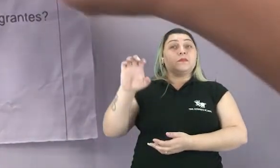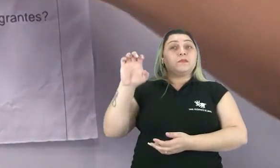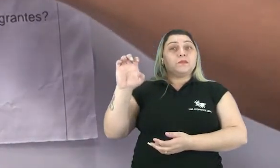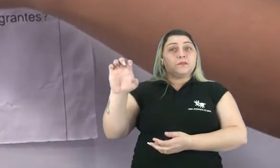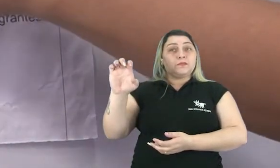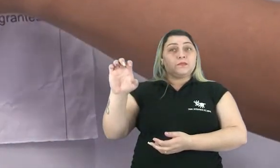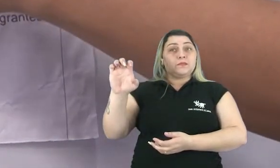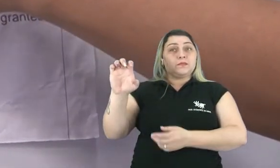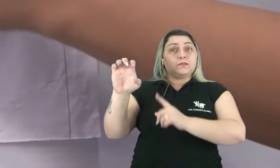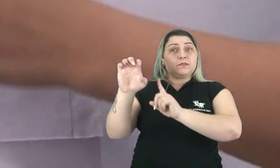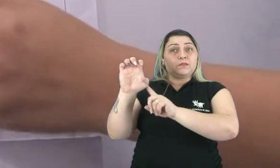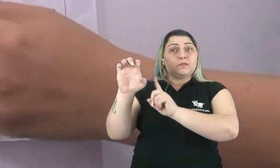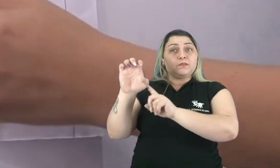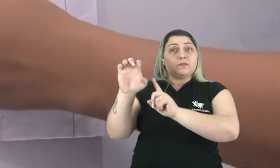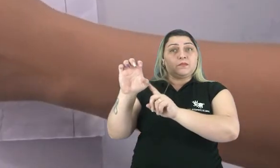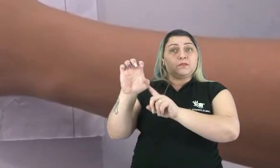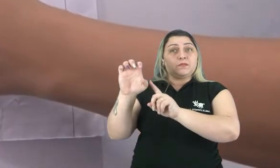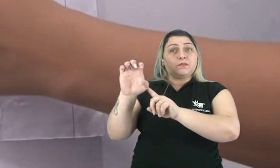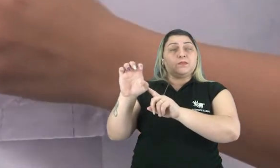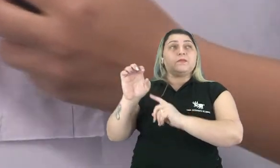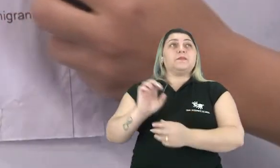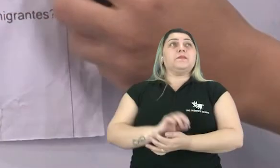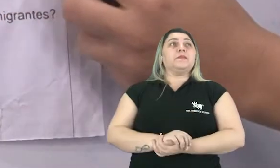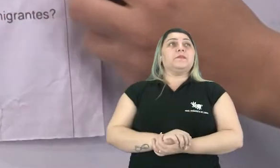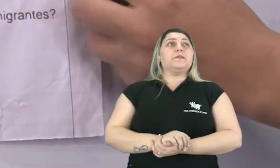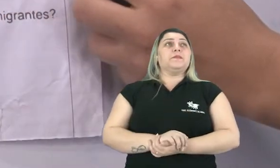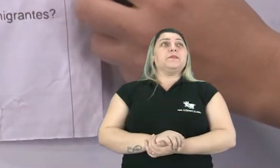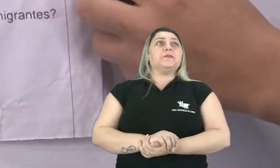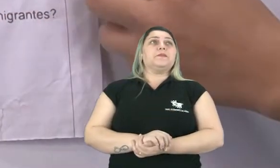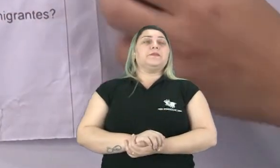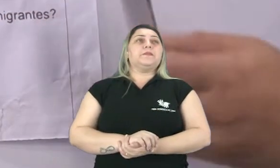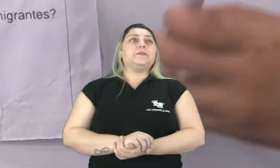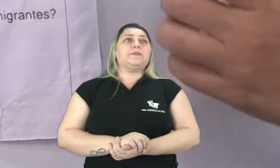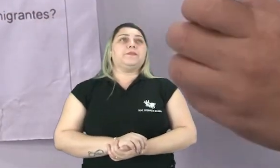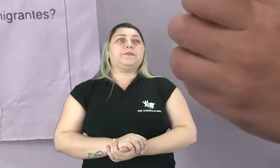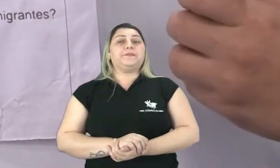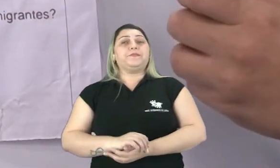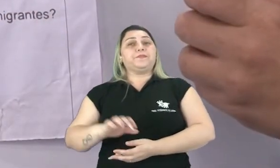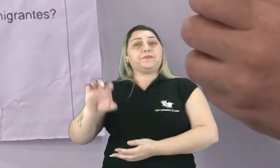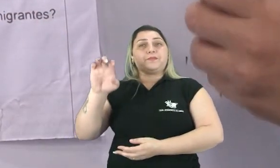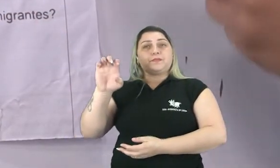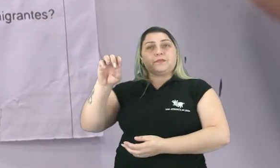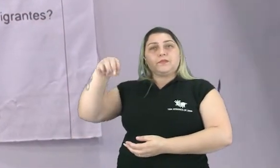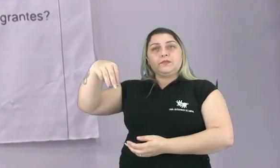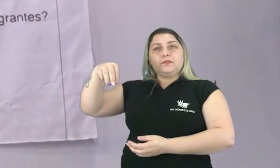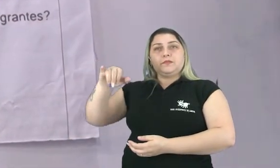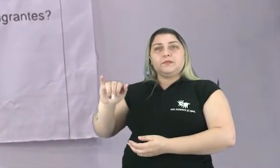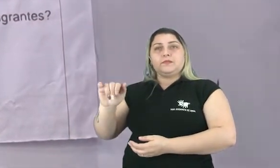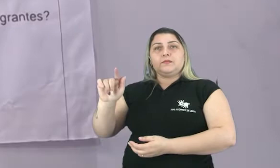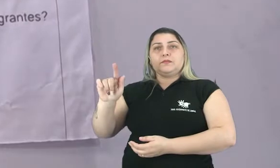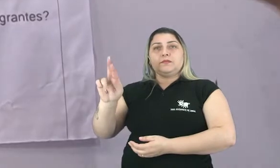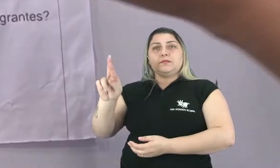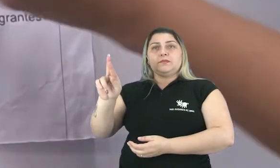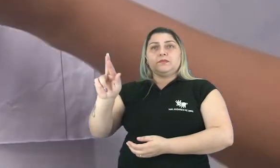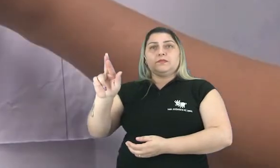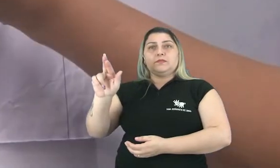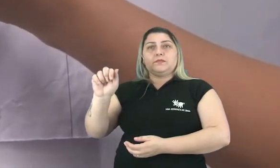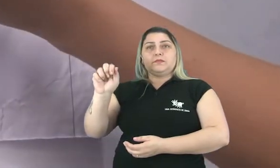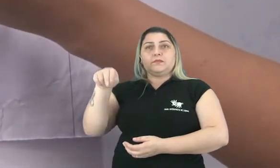emigrantes, com E, lembra? Quando ela sai do seu lugar de origem, é chamada de emigrante, tá bom?